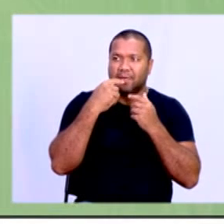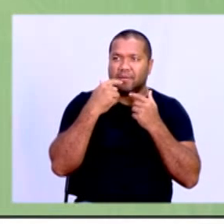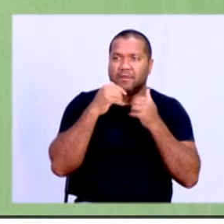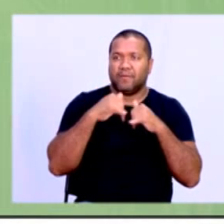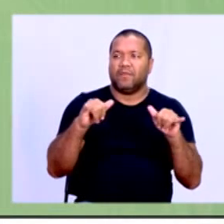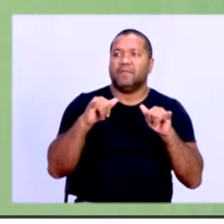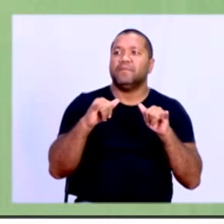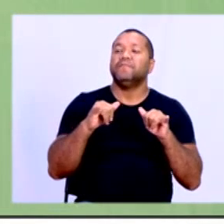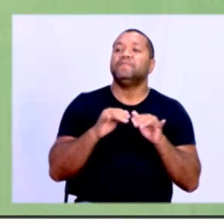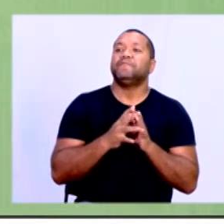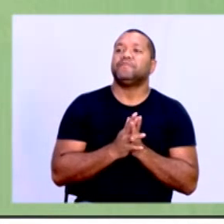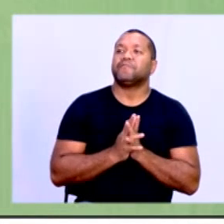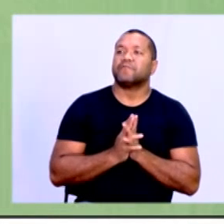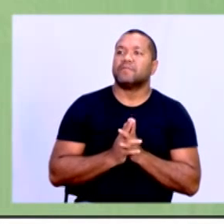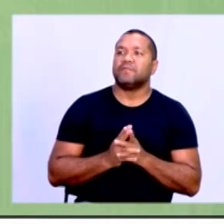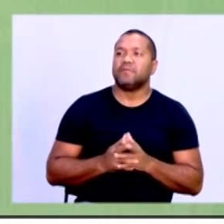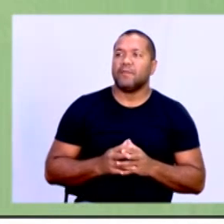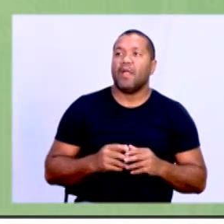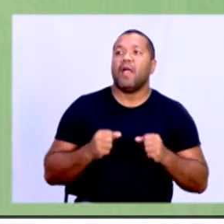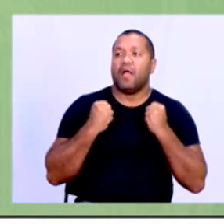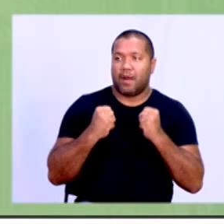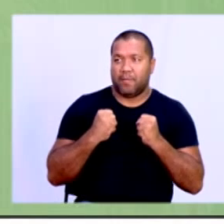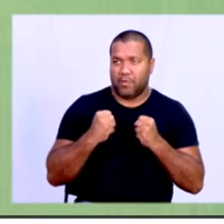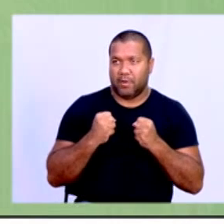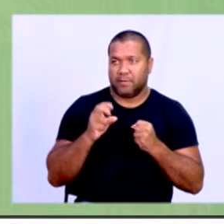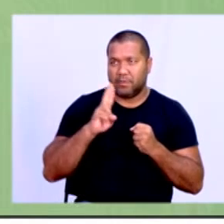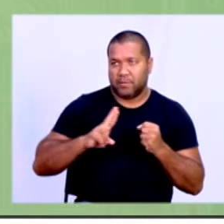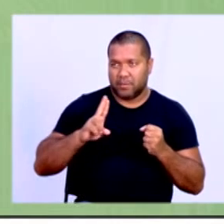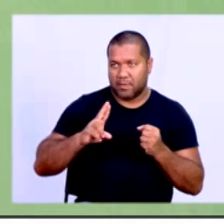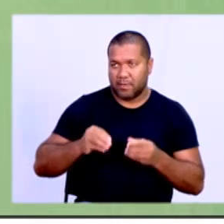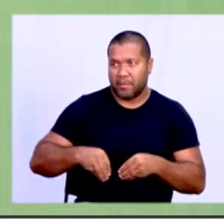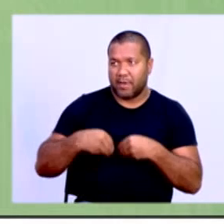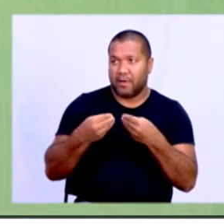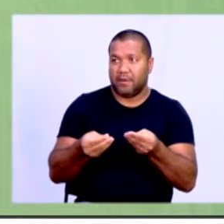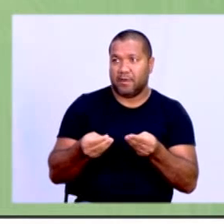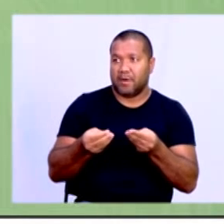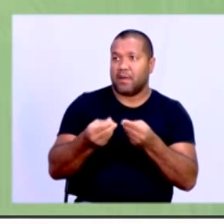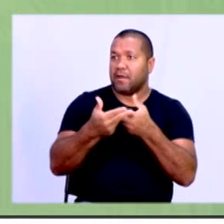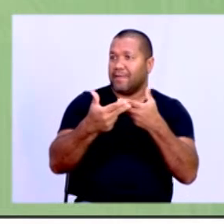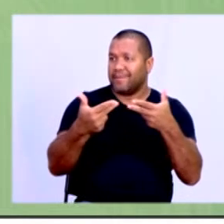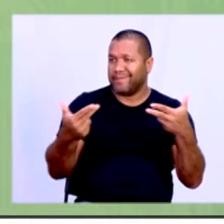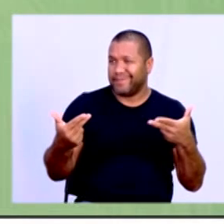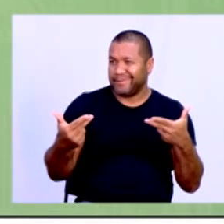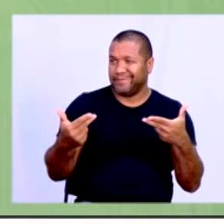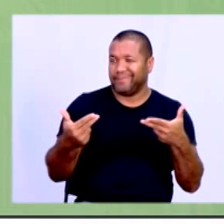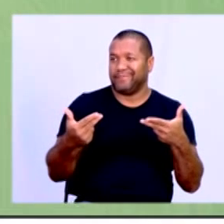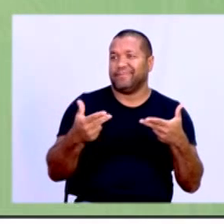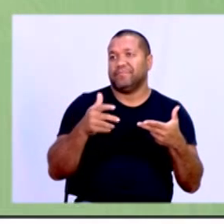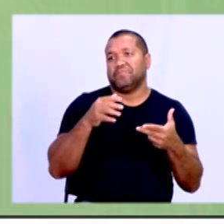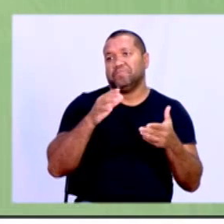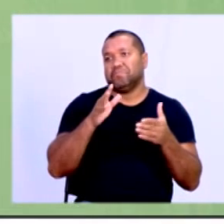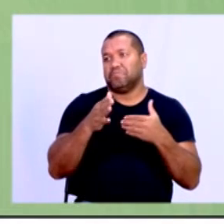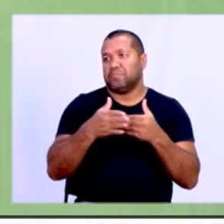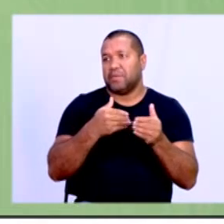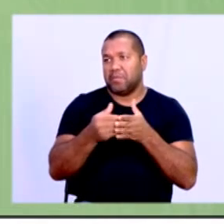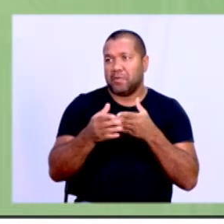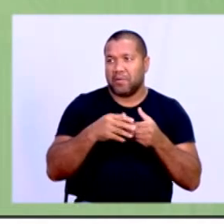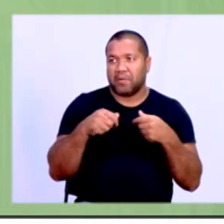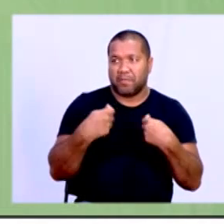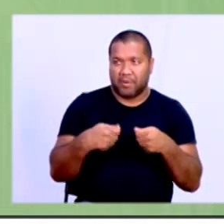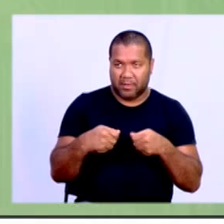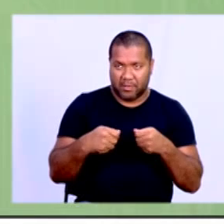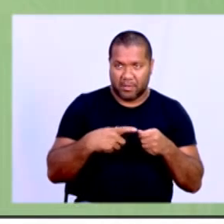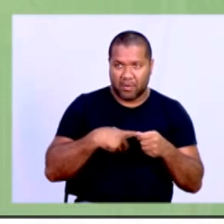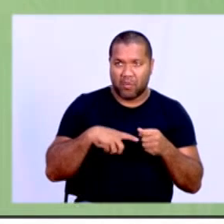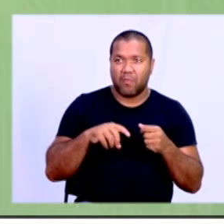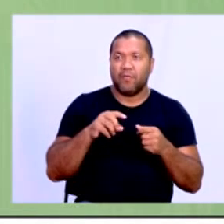Ela pode ser usada para entregar uma variedade de formatos diferentes, dependendo do que você precisar,